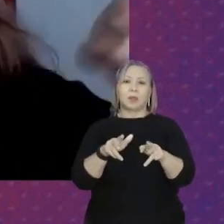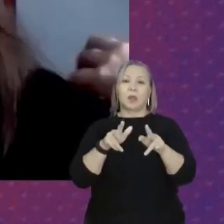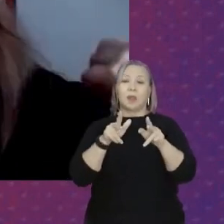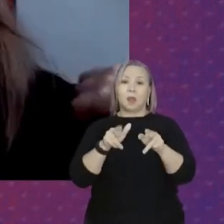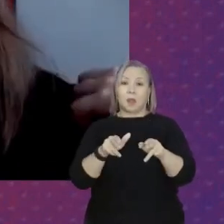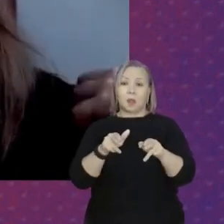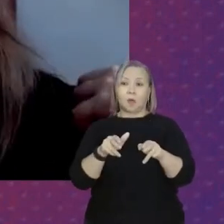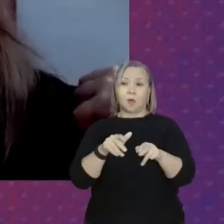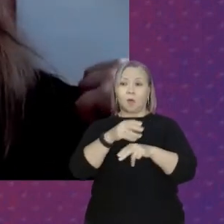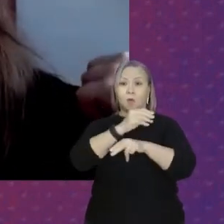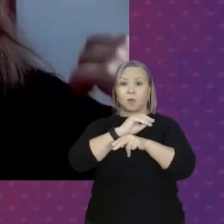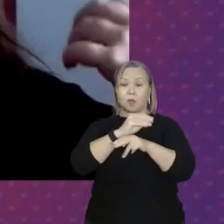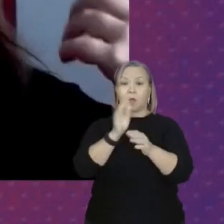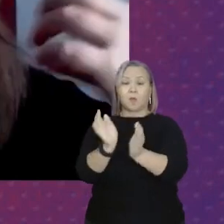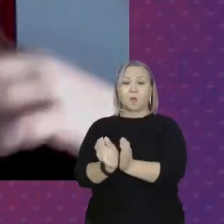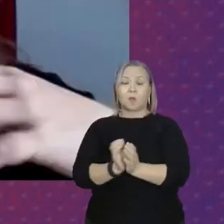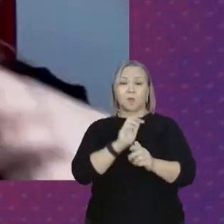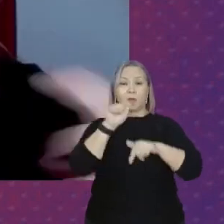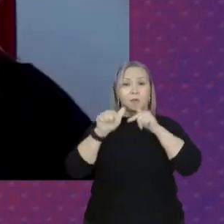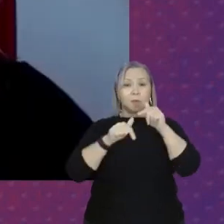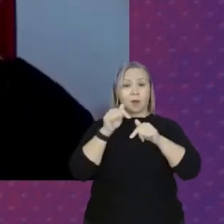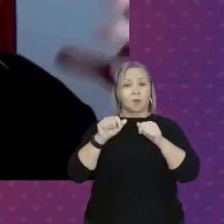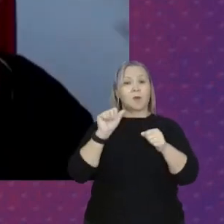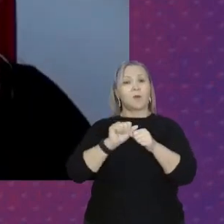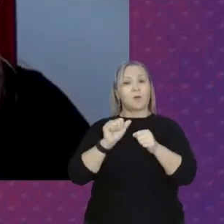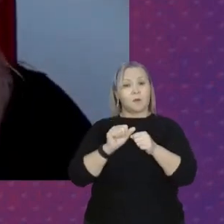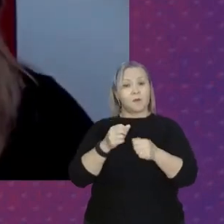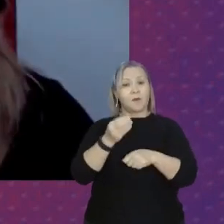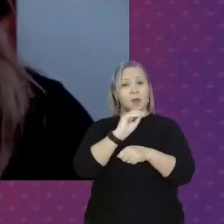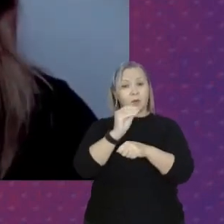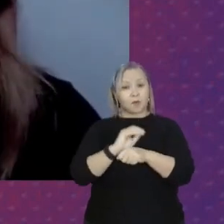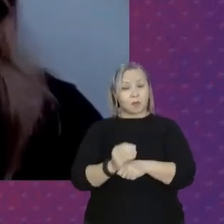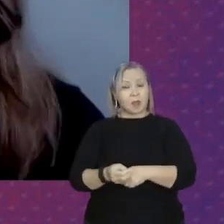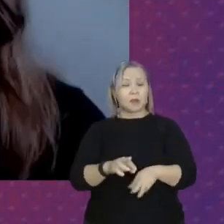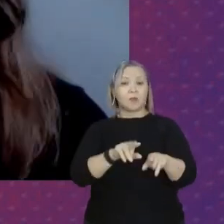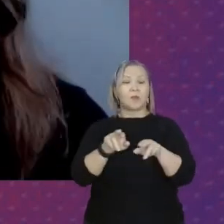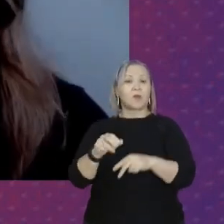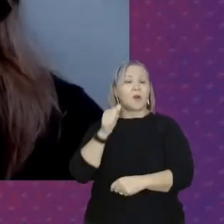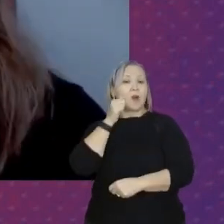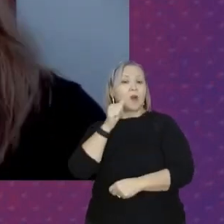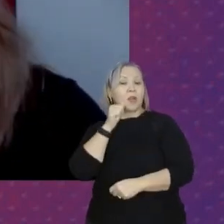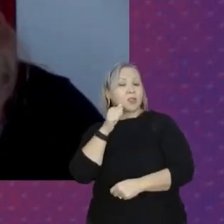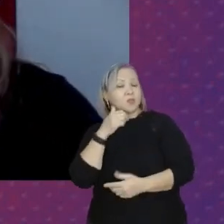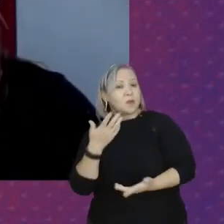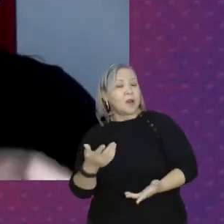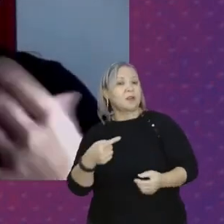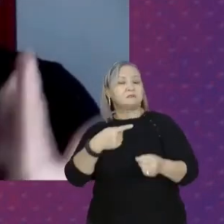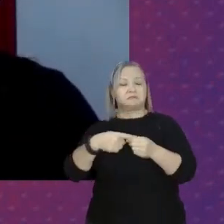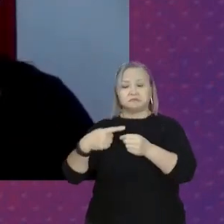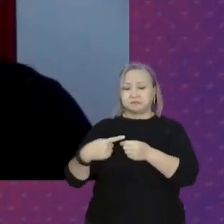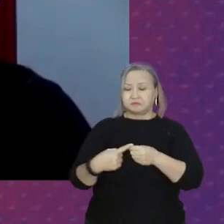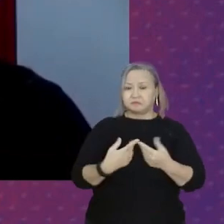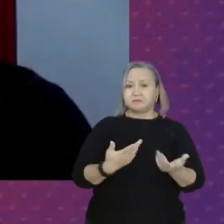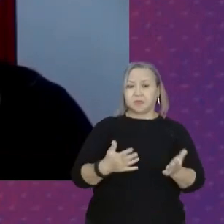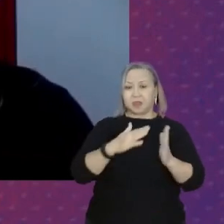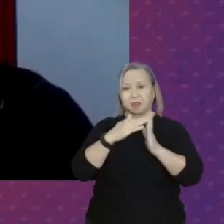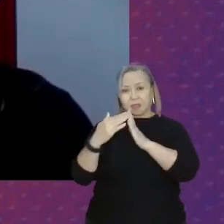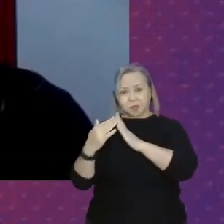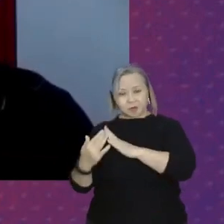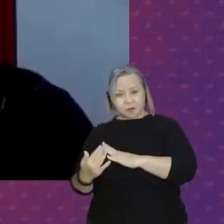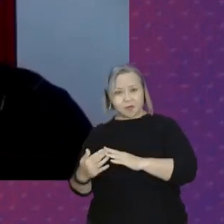cuidado e como a classe trabalhadora organiza o cuidado, como as mulheres estão no cotidiano das periferias urbanas organizando o cuidado e